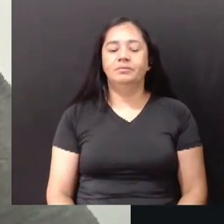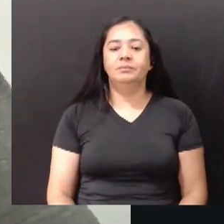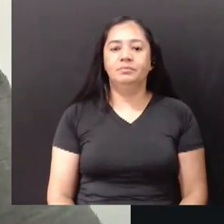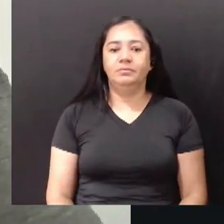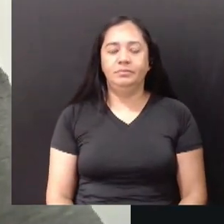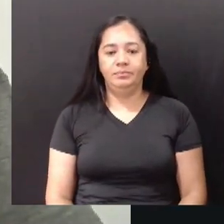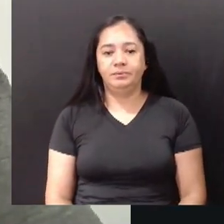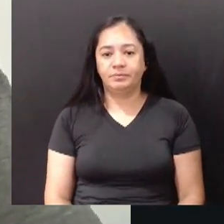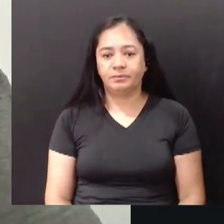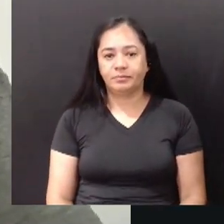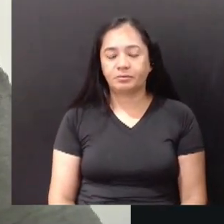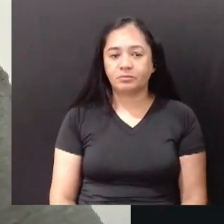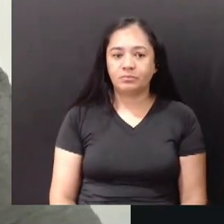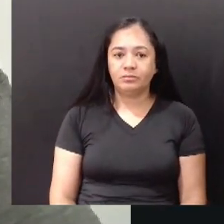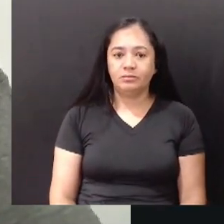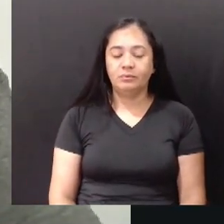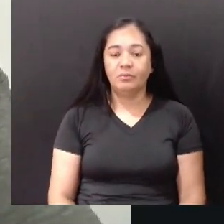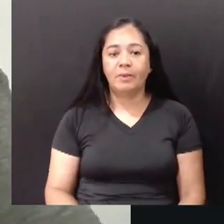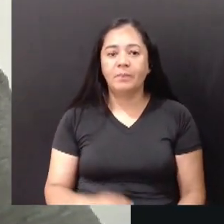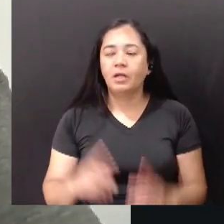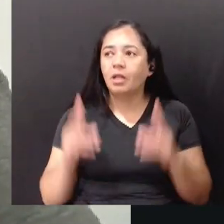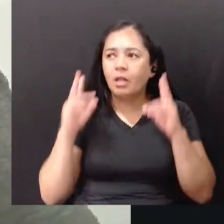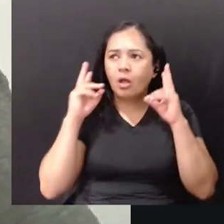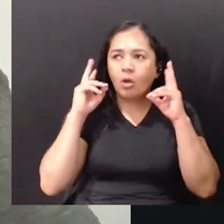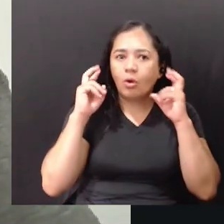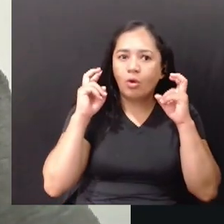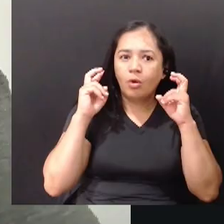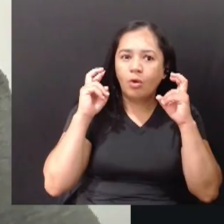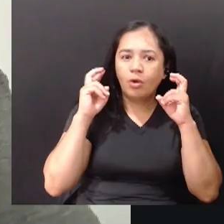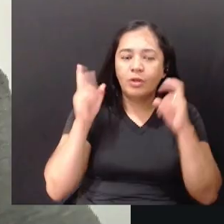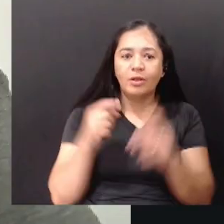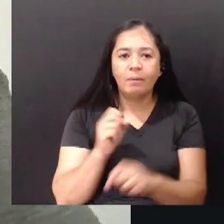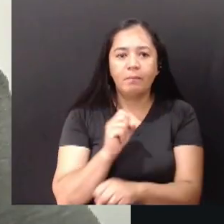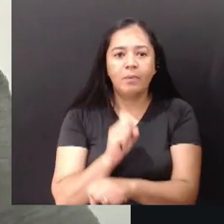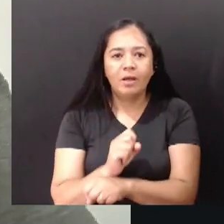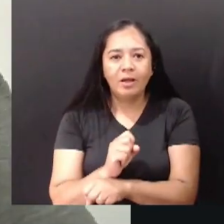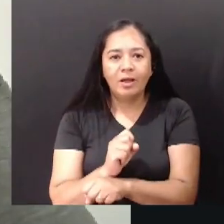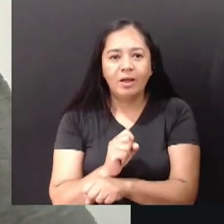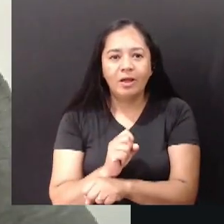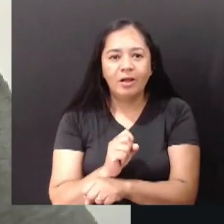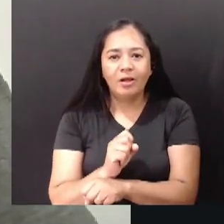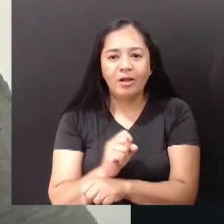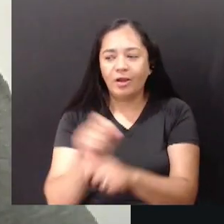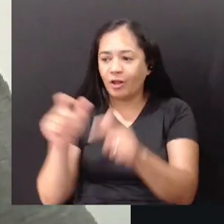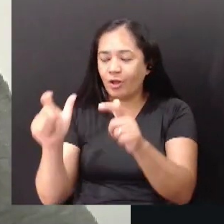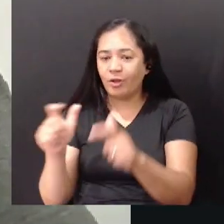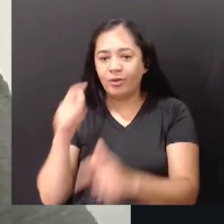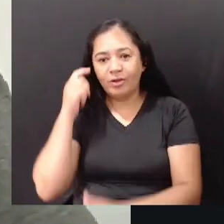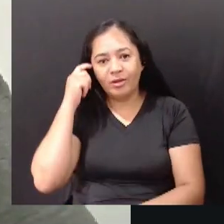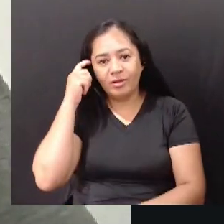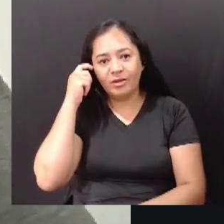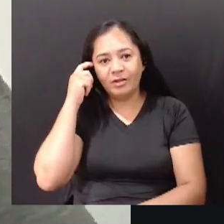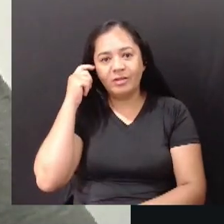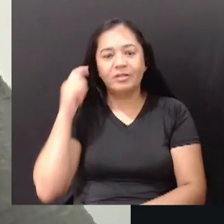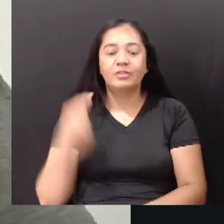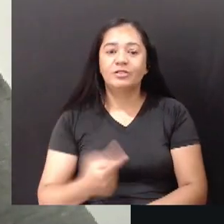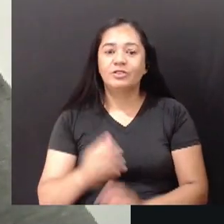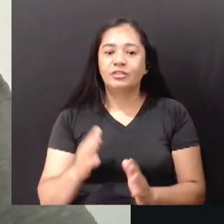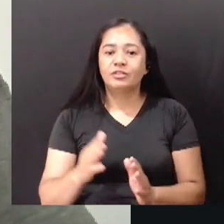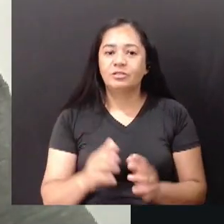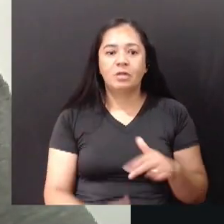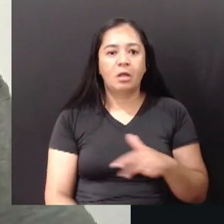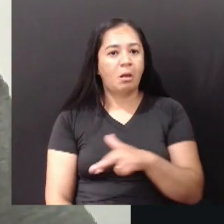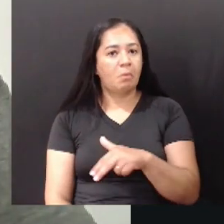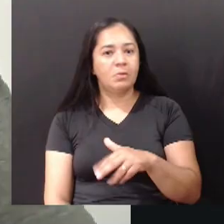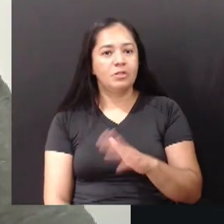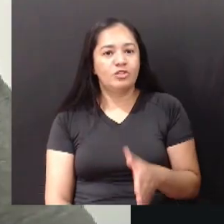Campinas, né? Mas ao escutar a gente parou e era um ponto que, da onde vinha o canto, a gente já